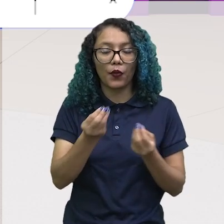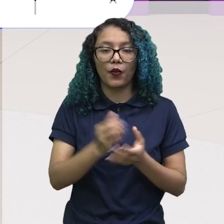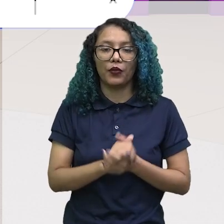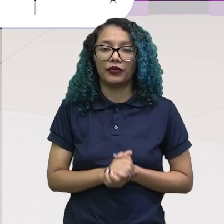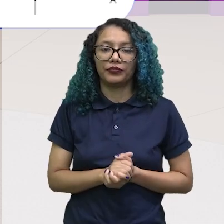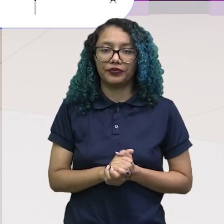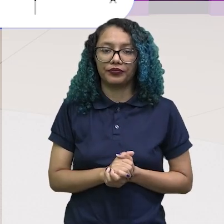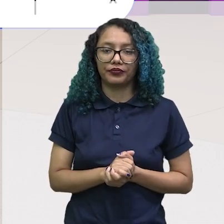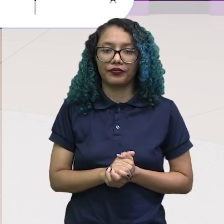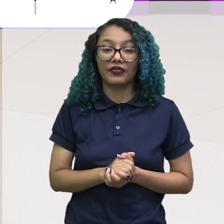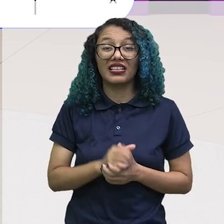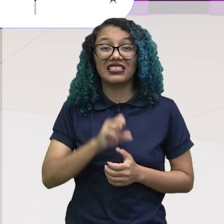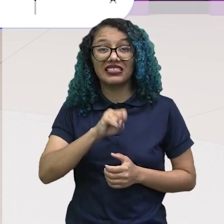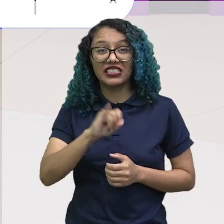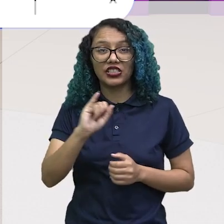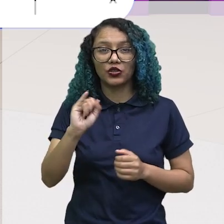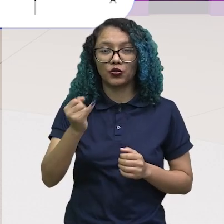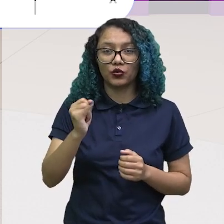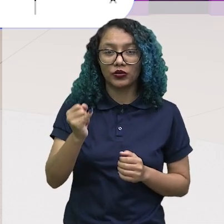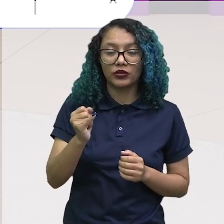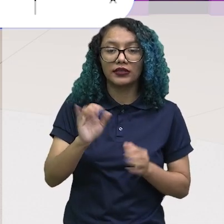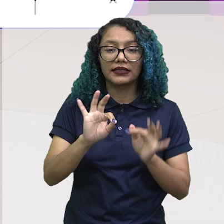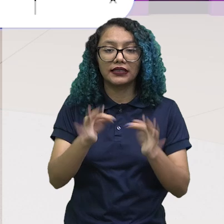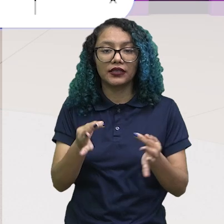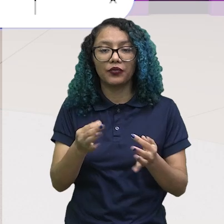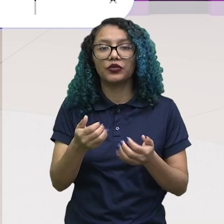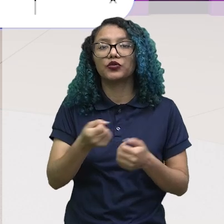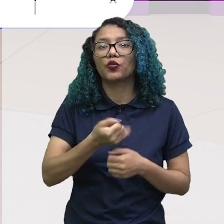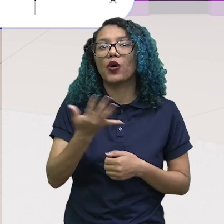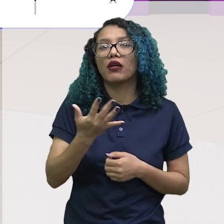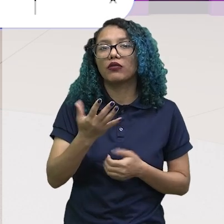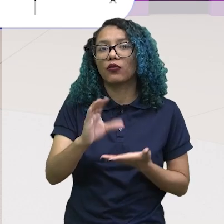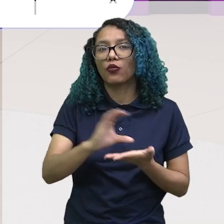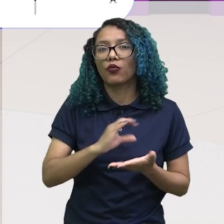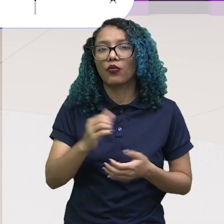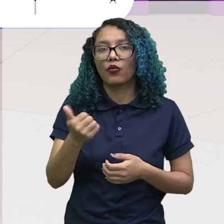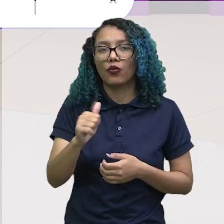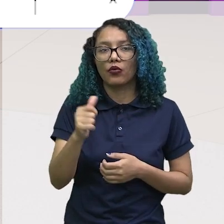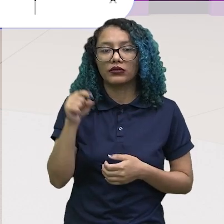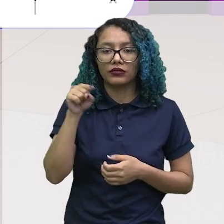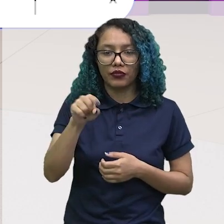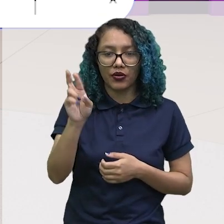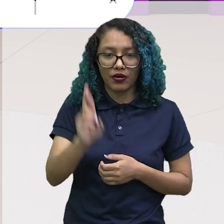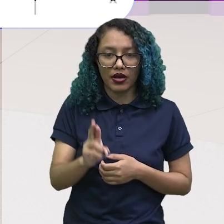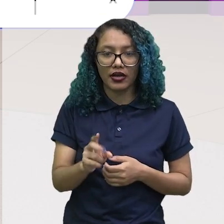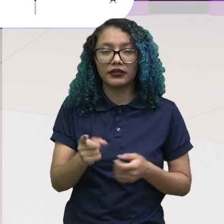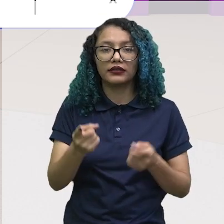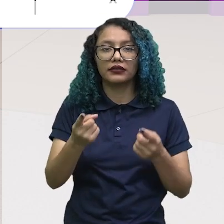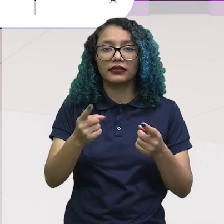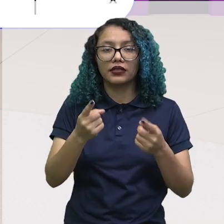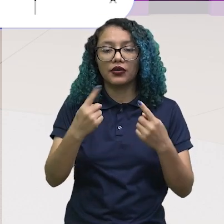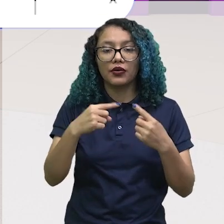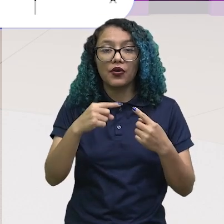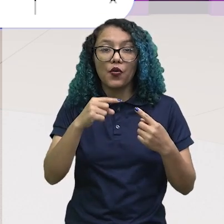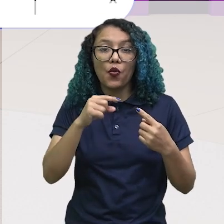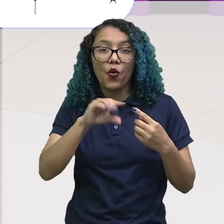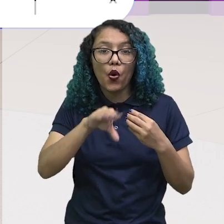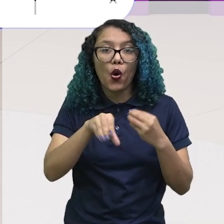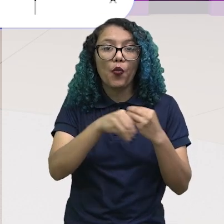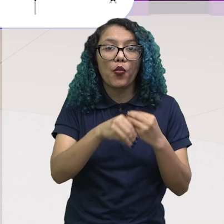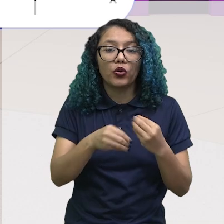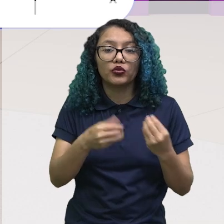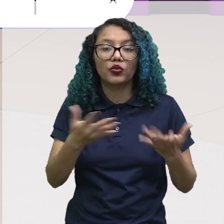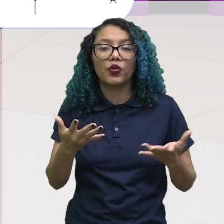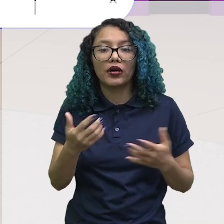simples, esse rendimento foi equivalente a R$11.000, enquanto a juros compostos foi equivalente a